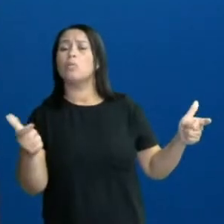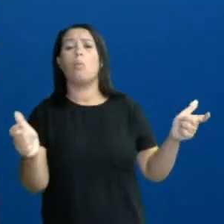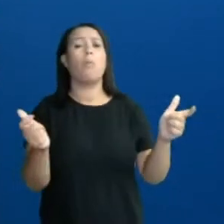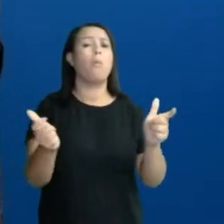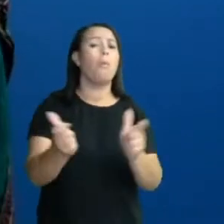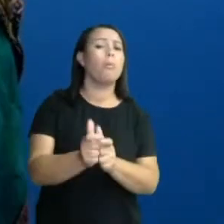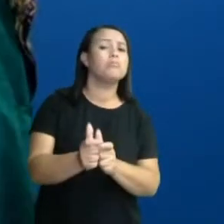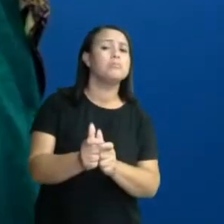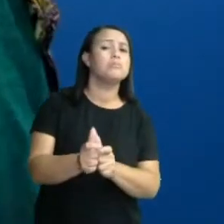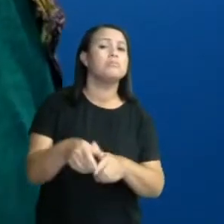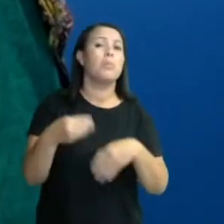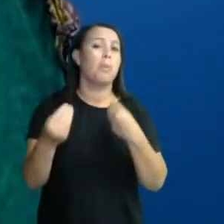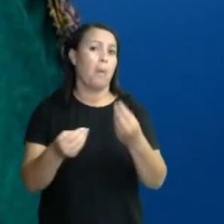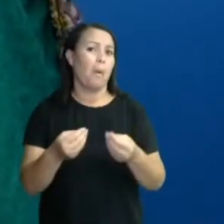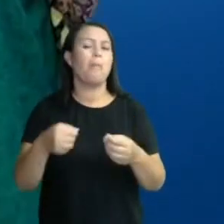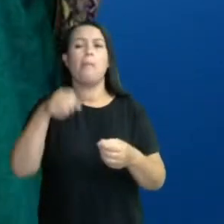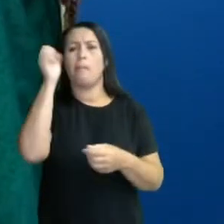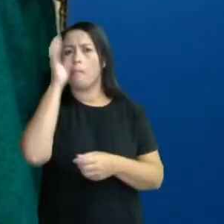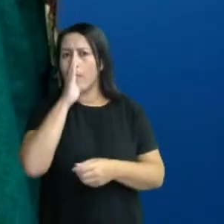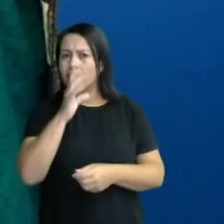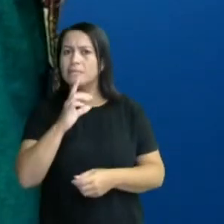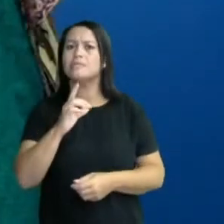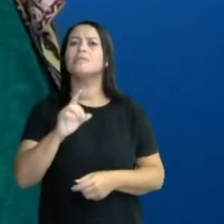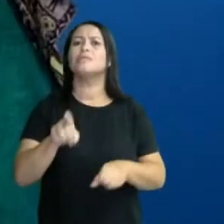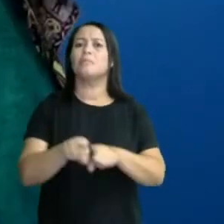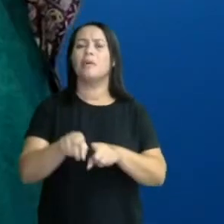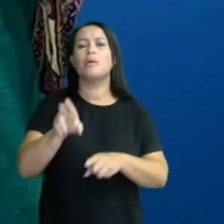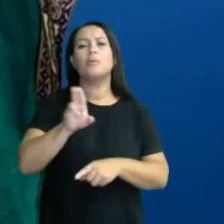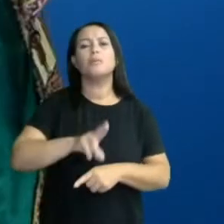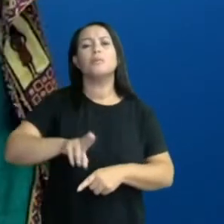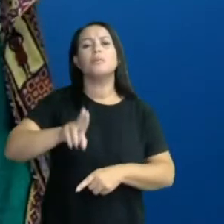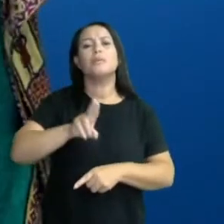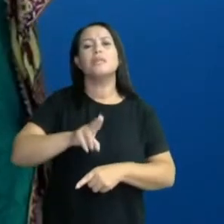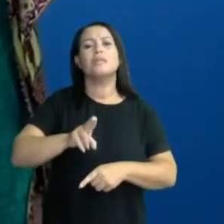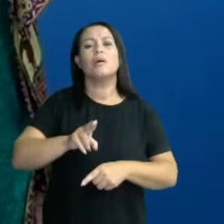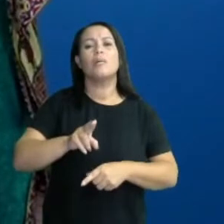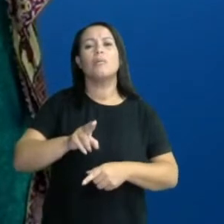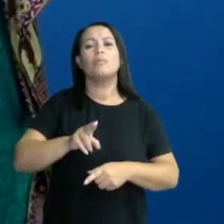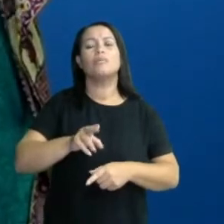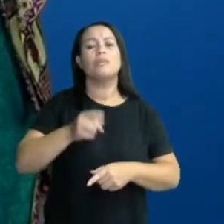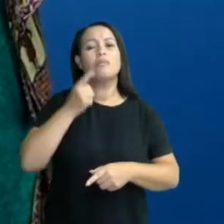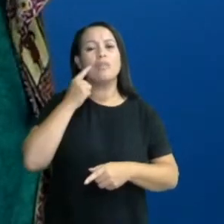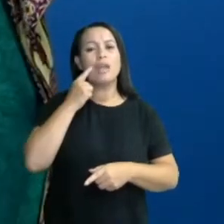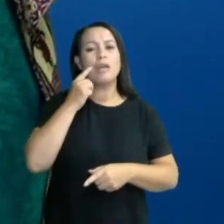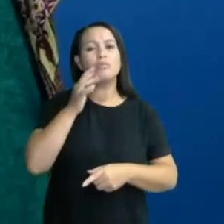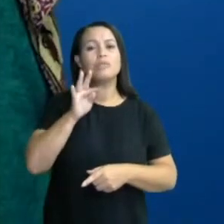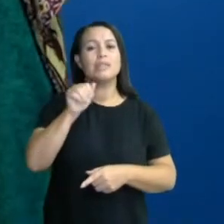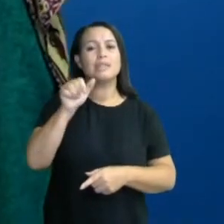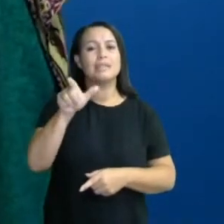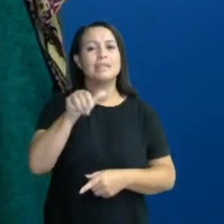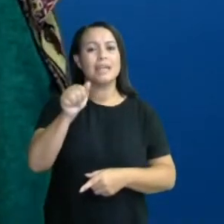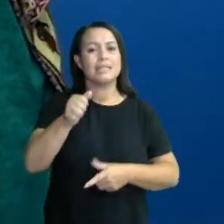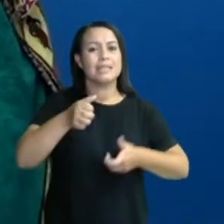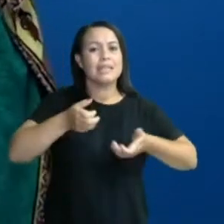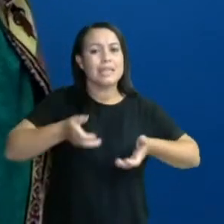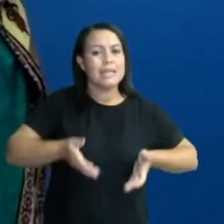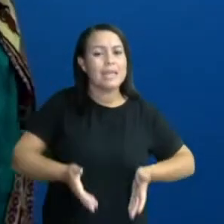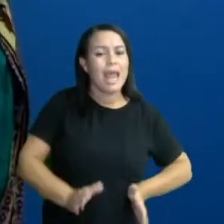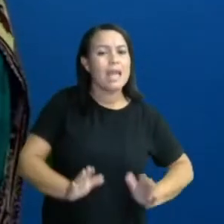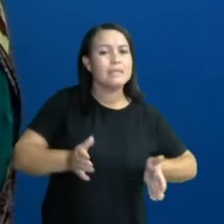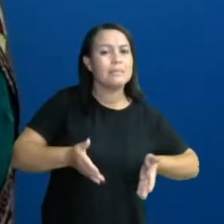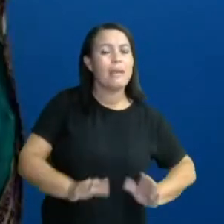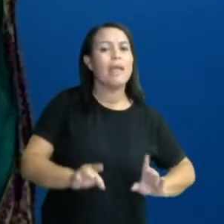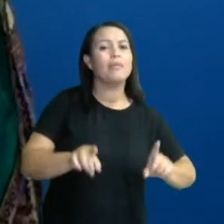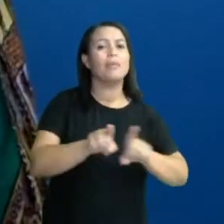viu também, né? Aqui no Brasil, a gente utiliza a taxa de crescimento. Para saber a taxa de crescimento populacional, a gente usa